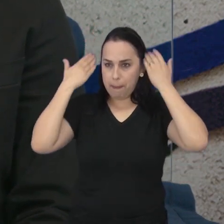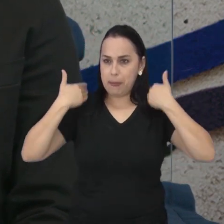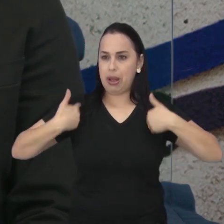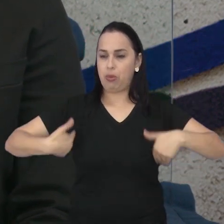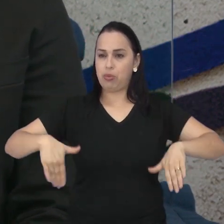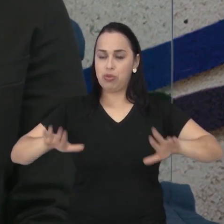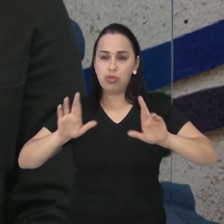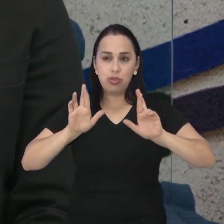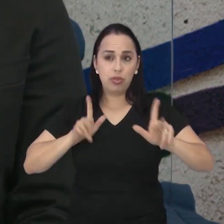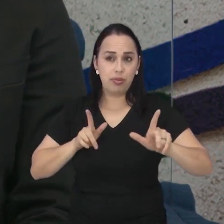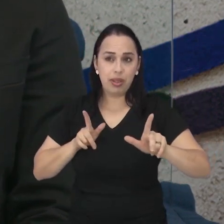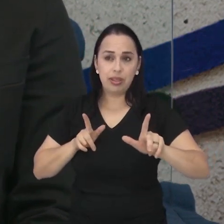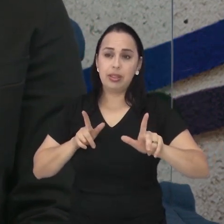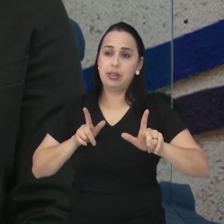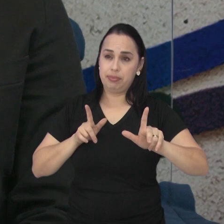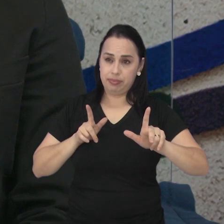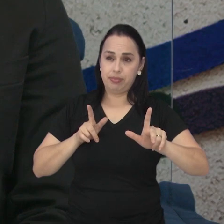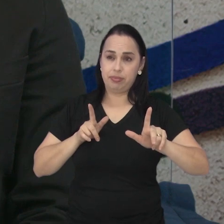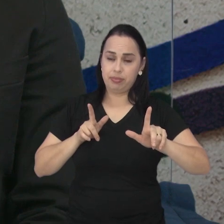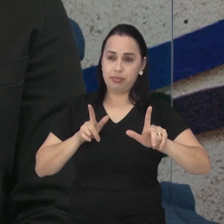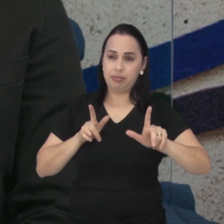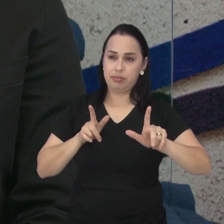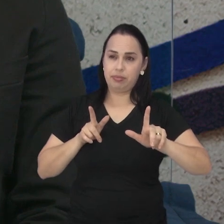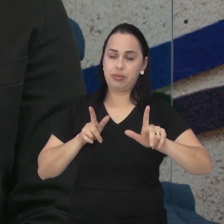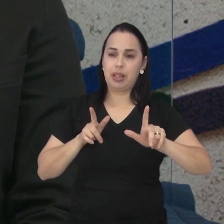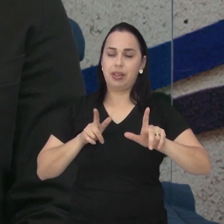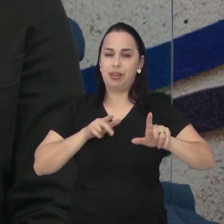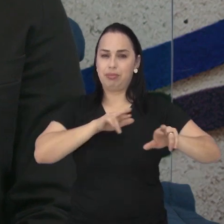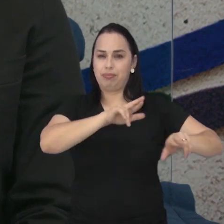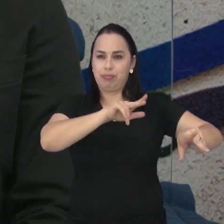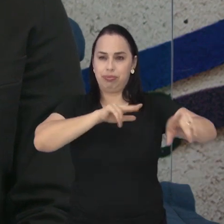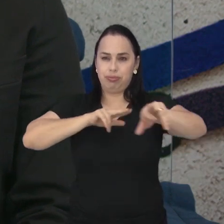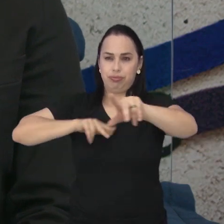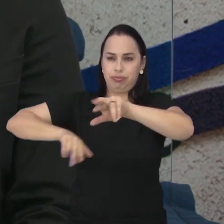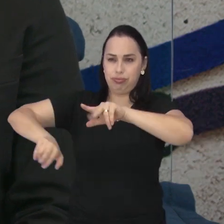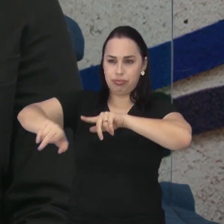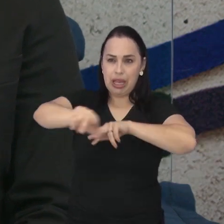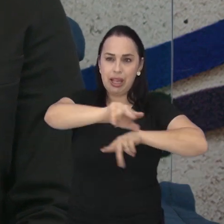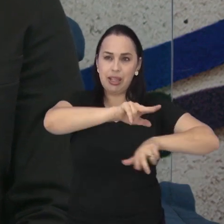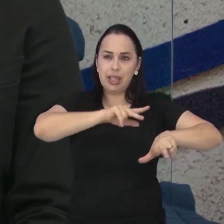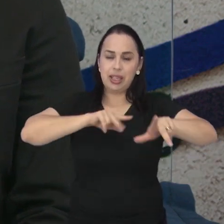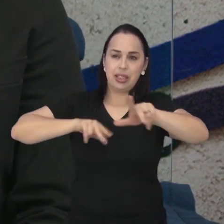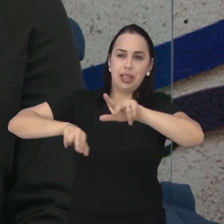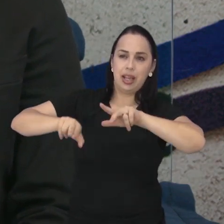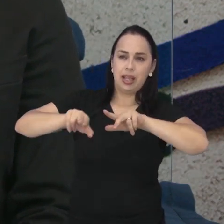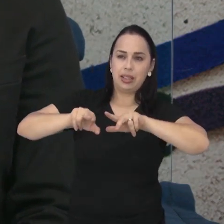pelo, né? Acaba que pela variedade das